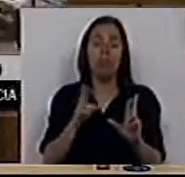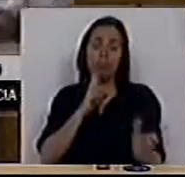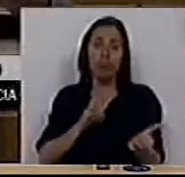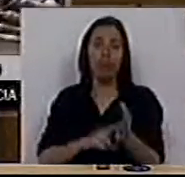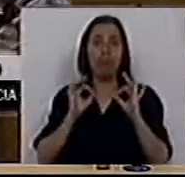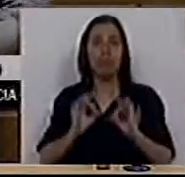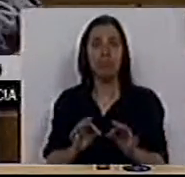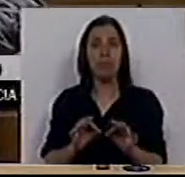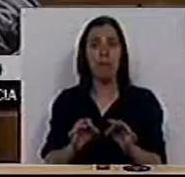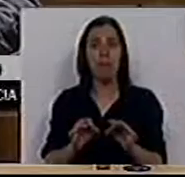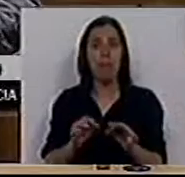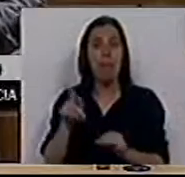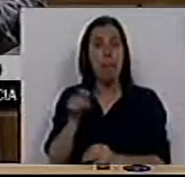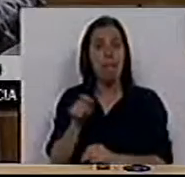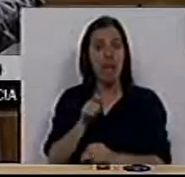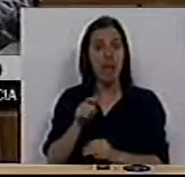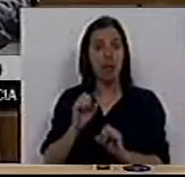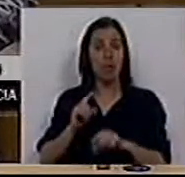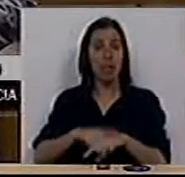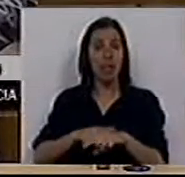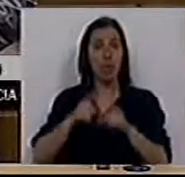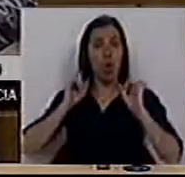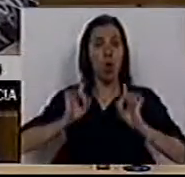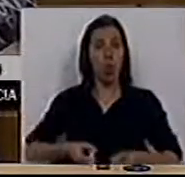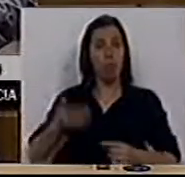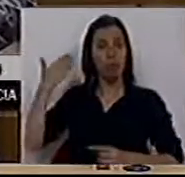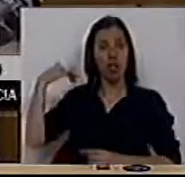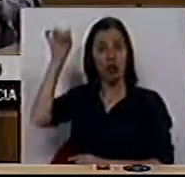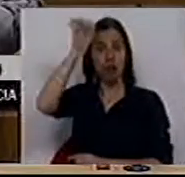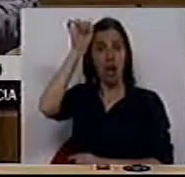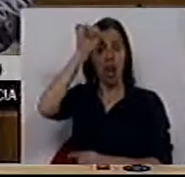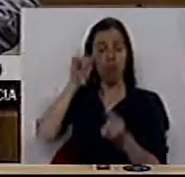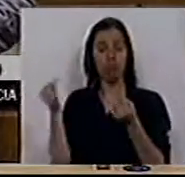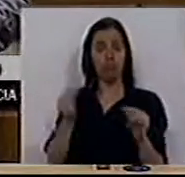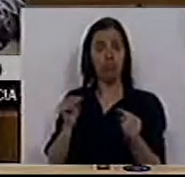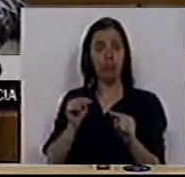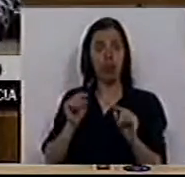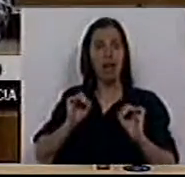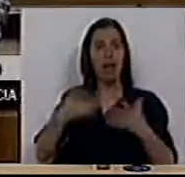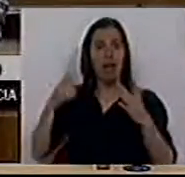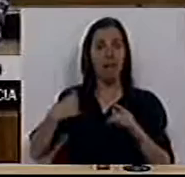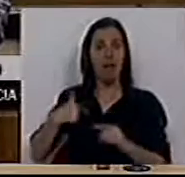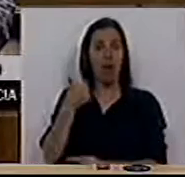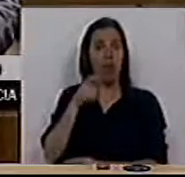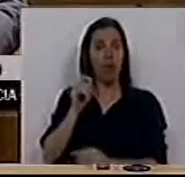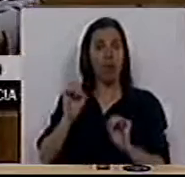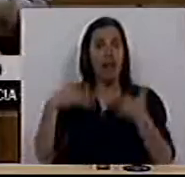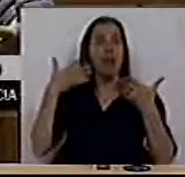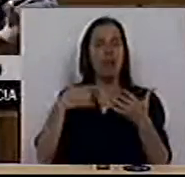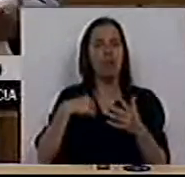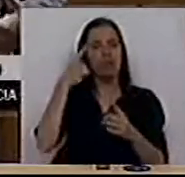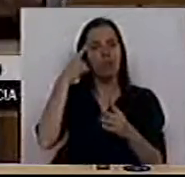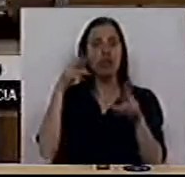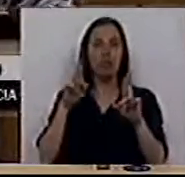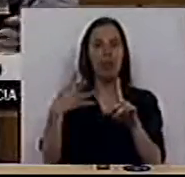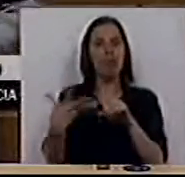facto, que passados estes meses, desde o período que se começou em janeiro no debate da iniciativa inicial do Bloco de Esquerda,